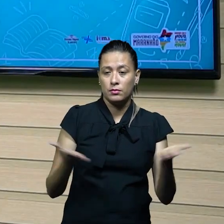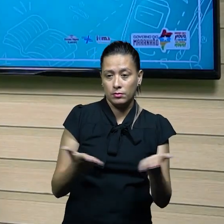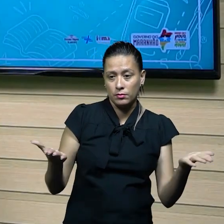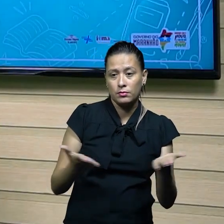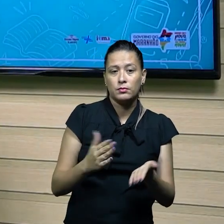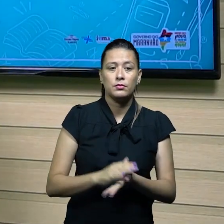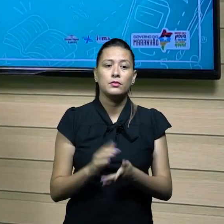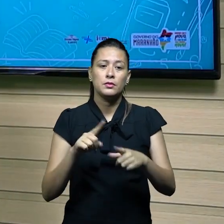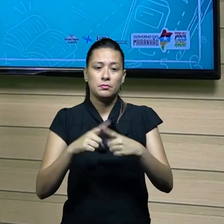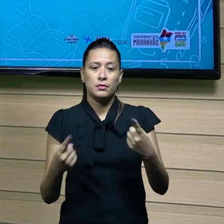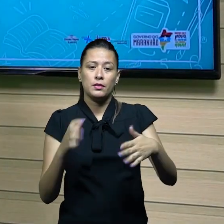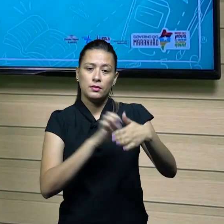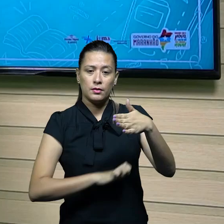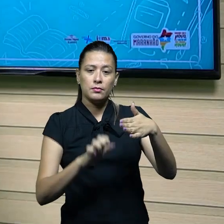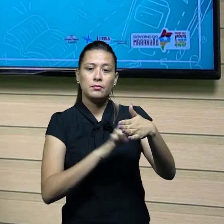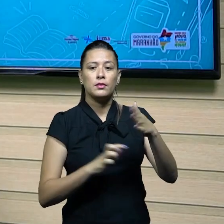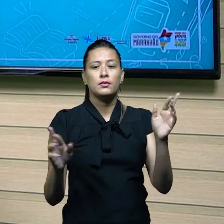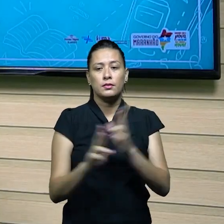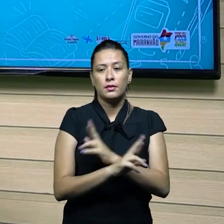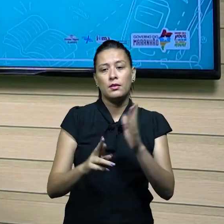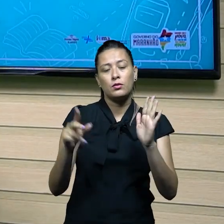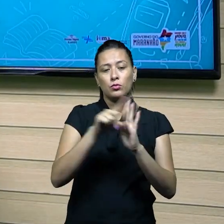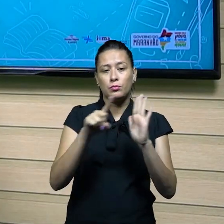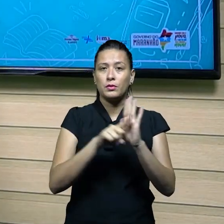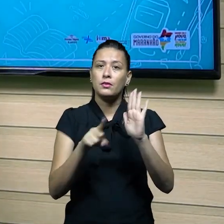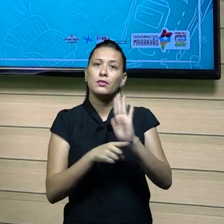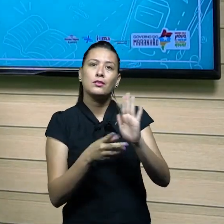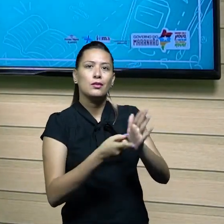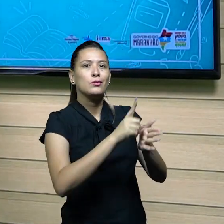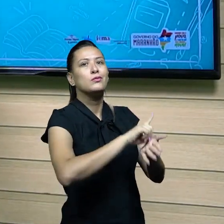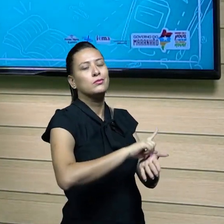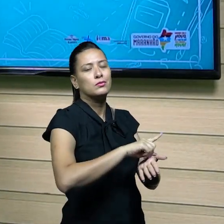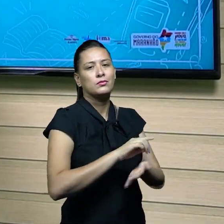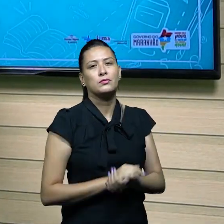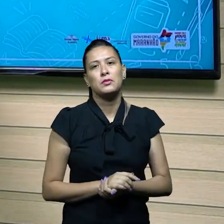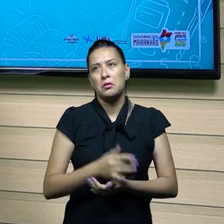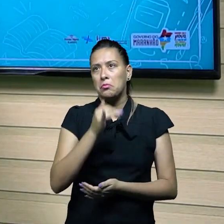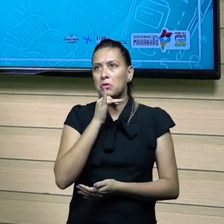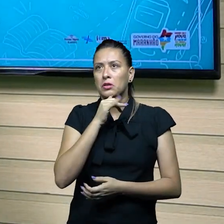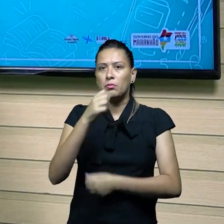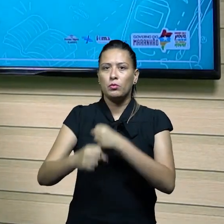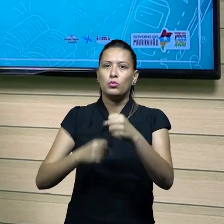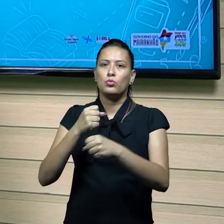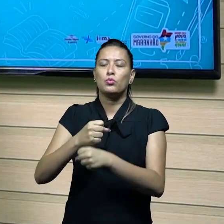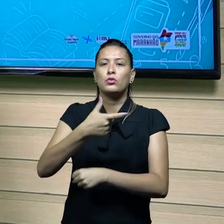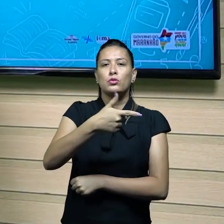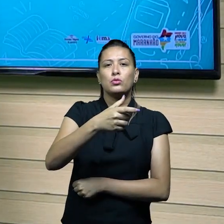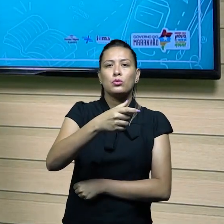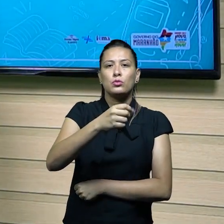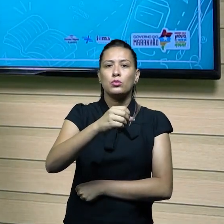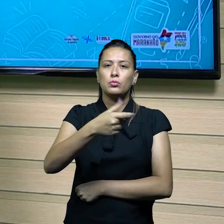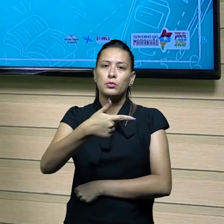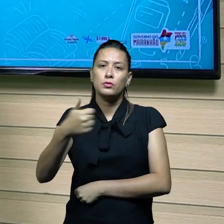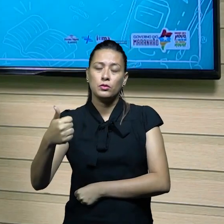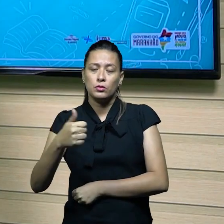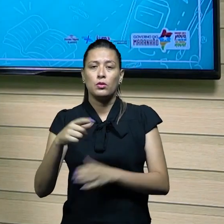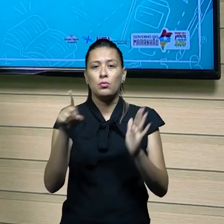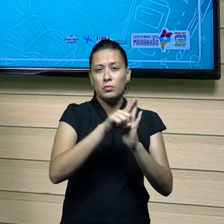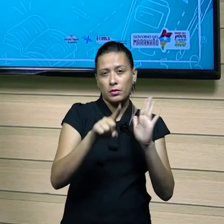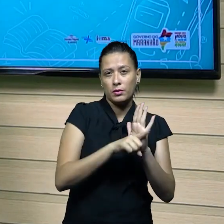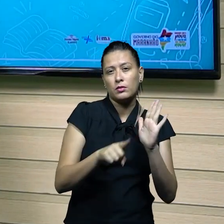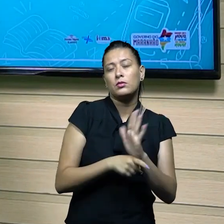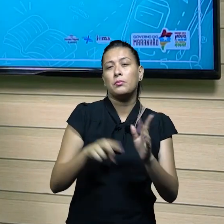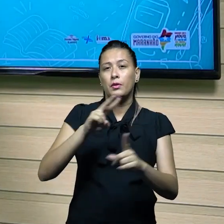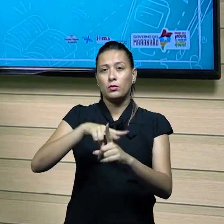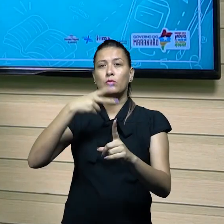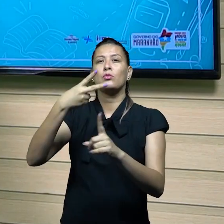supor que para o ano de 2021 eu fiz um planejamento que a minha empresa lucrasse X, de acordo com várias